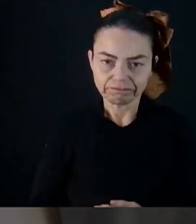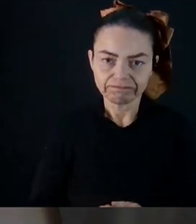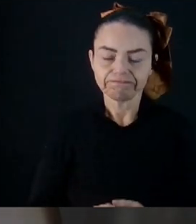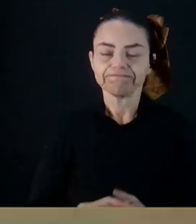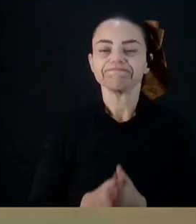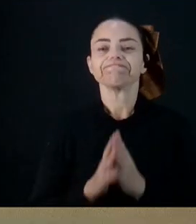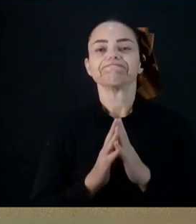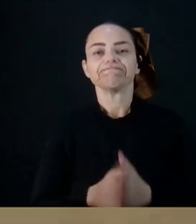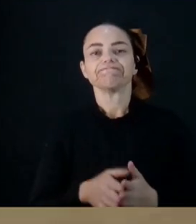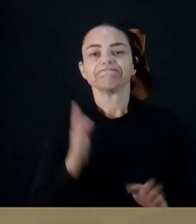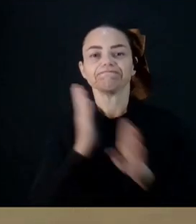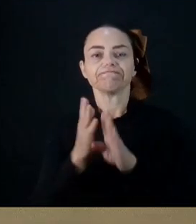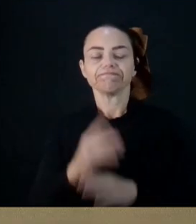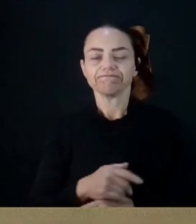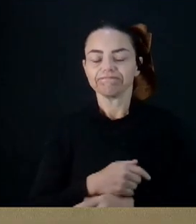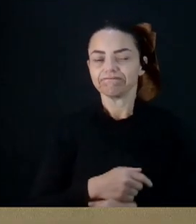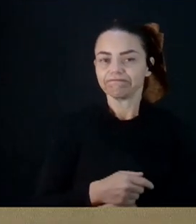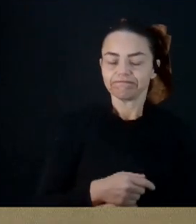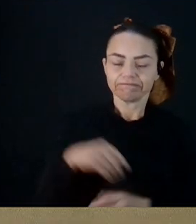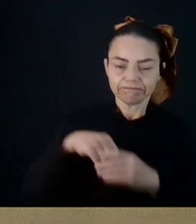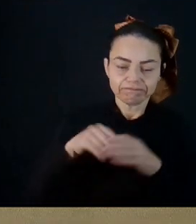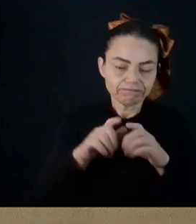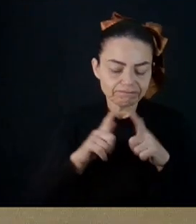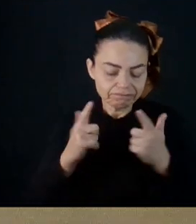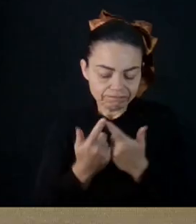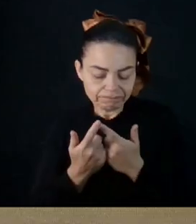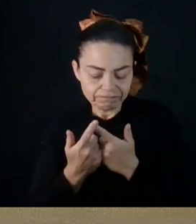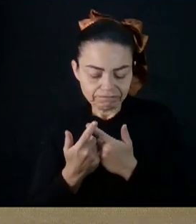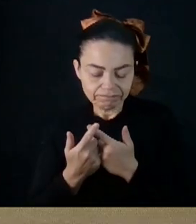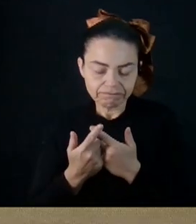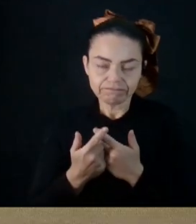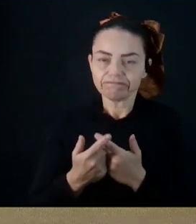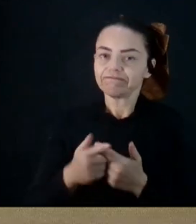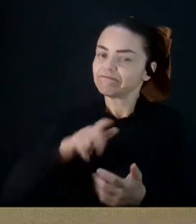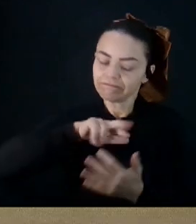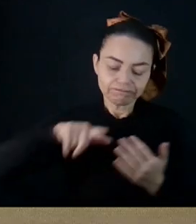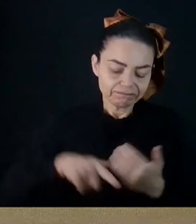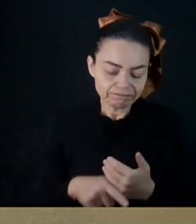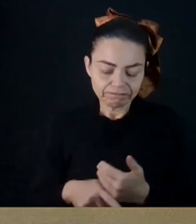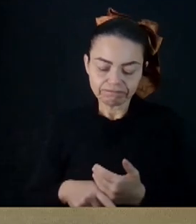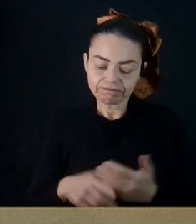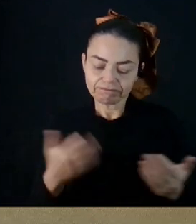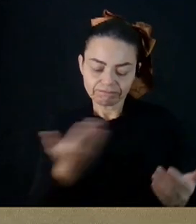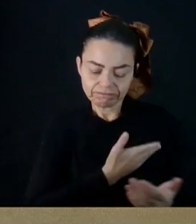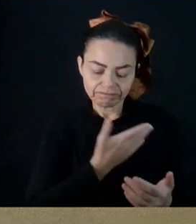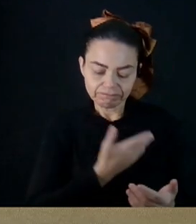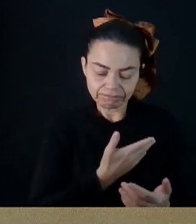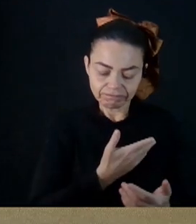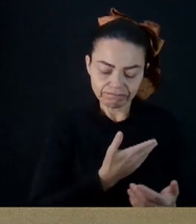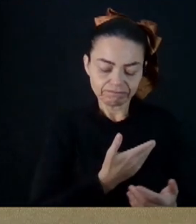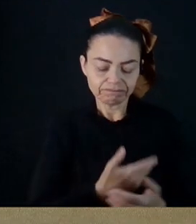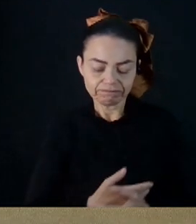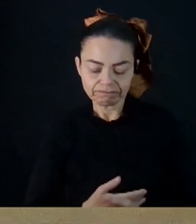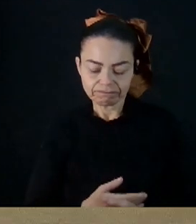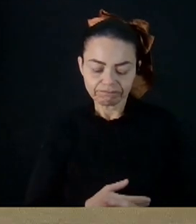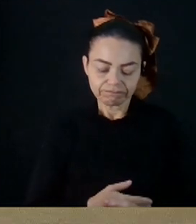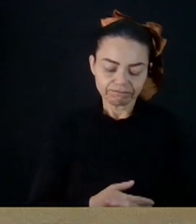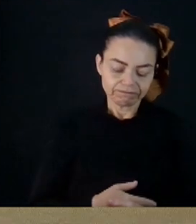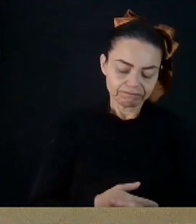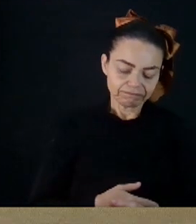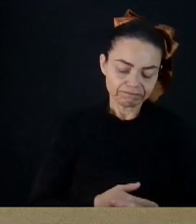e quer ficar dentro de um grupo, ter vários amigos, a né? sensação do pertencimento ali. Exatamente. Né? Um